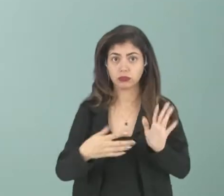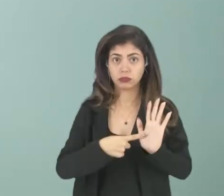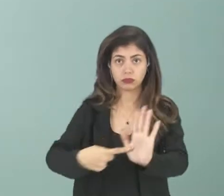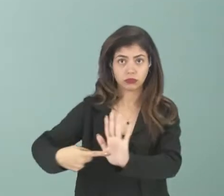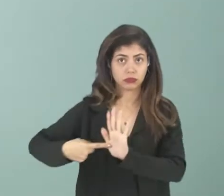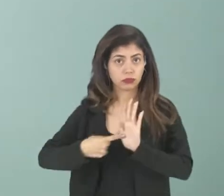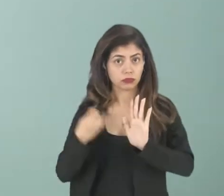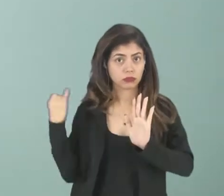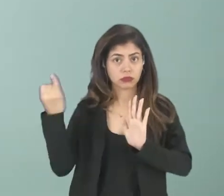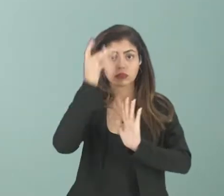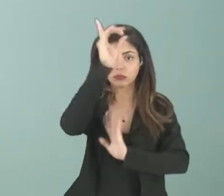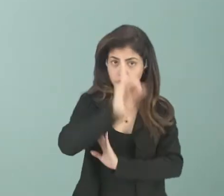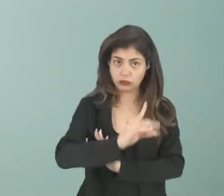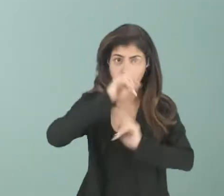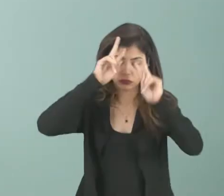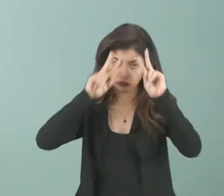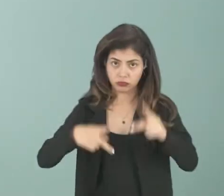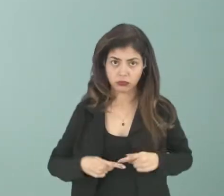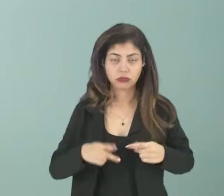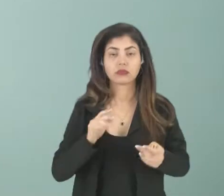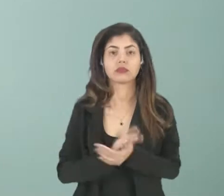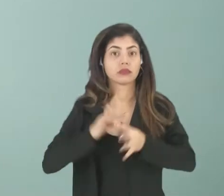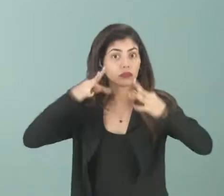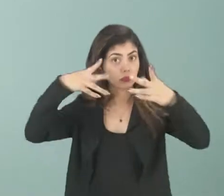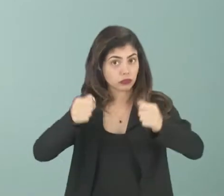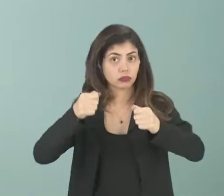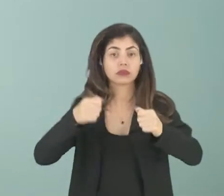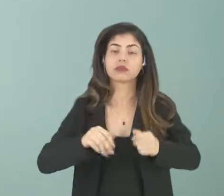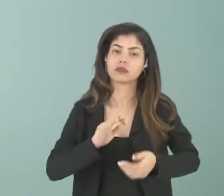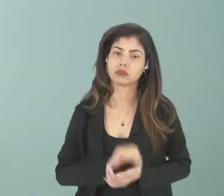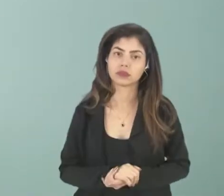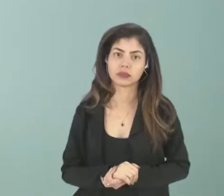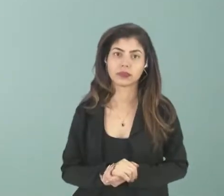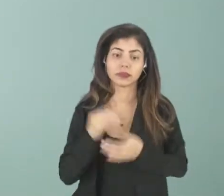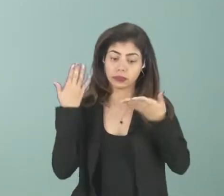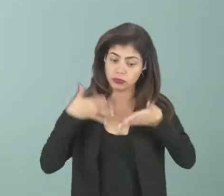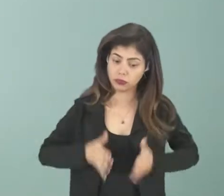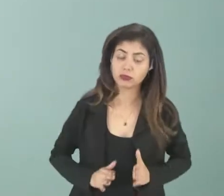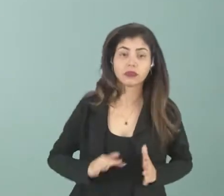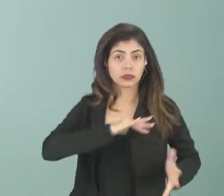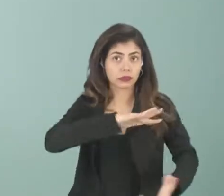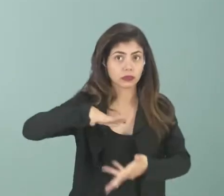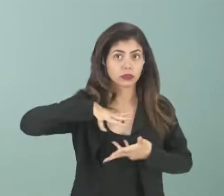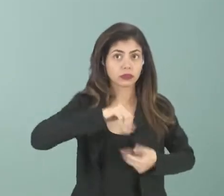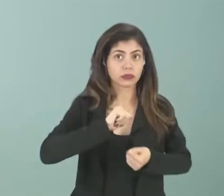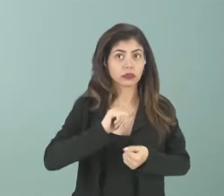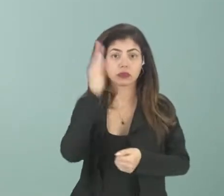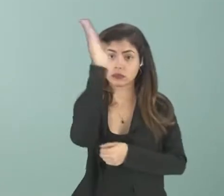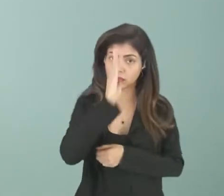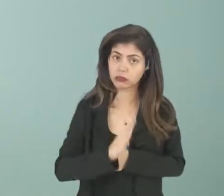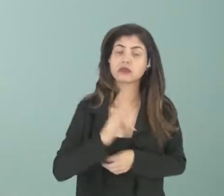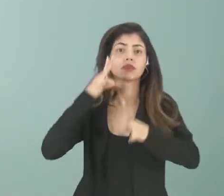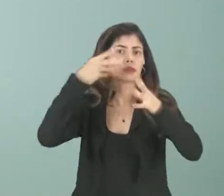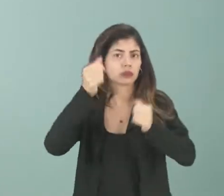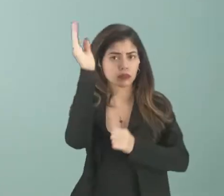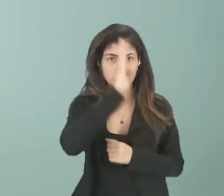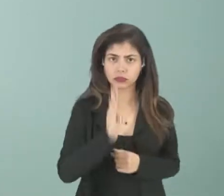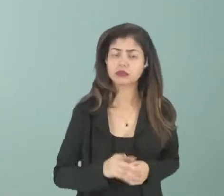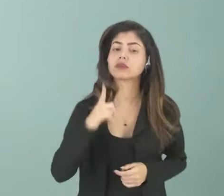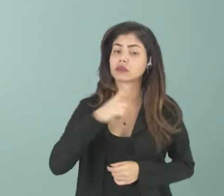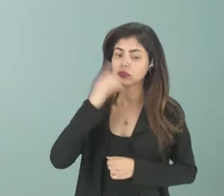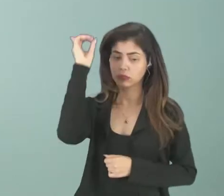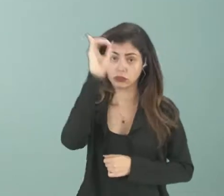os direitos fundamentais da pessoa humana, todo ser humano nascido na Terra, e no caso no Brasil, todo brasileiro